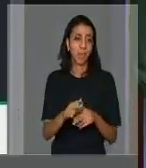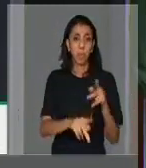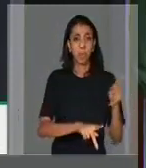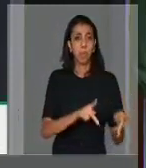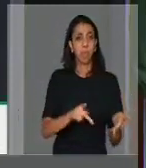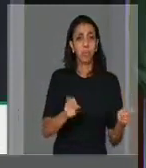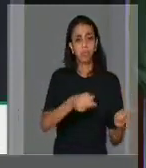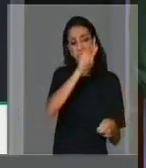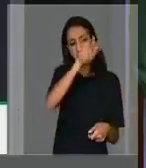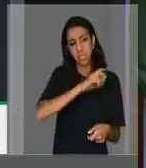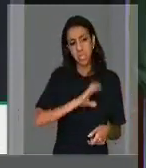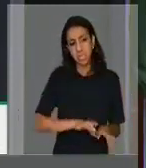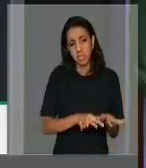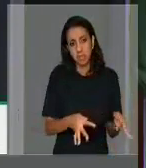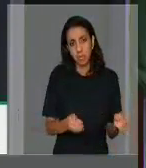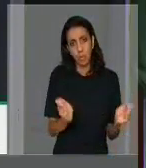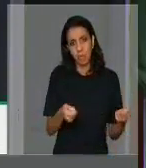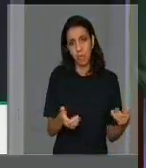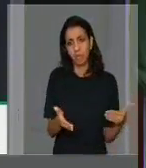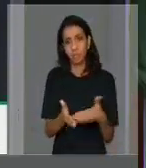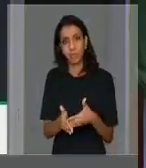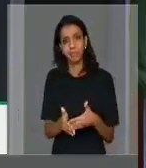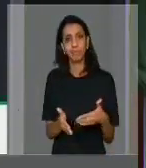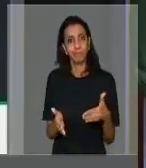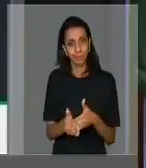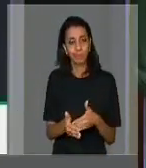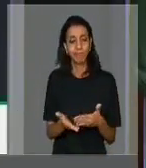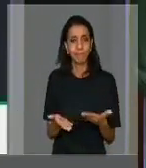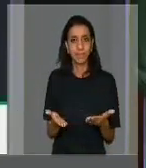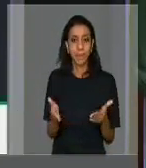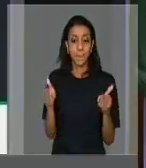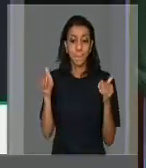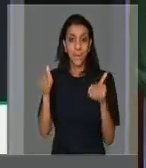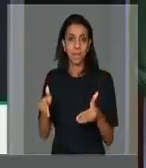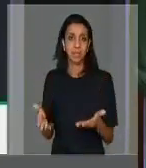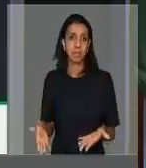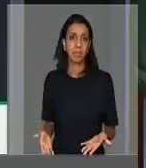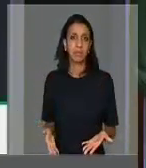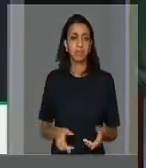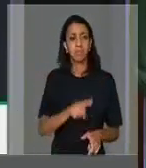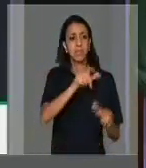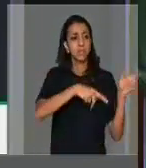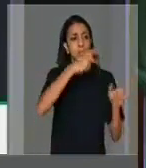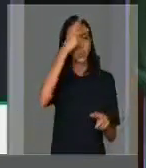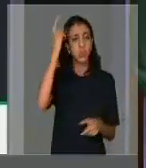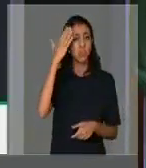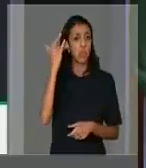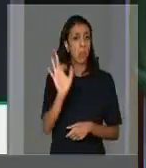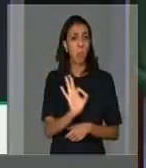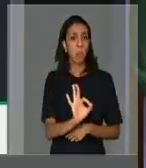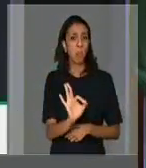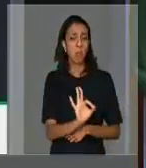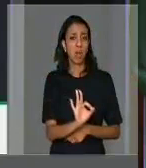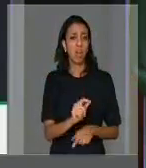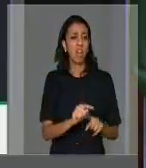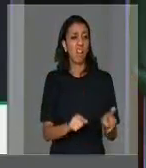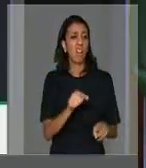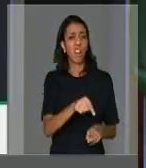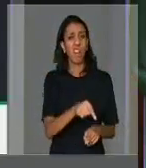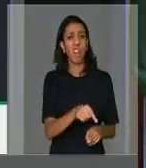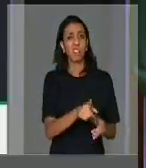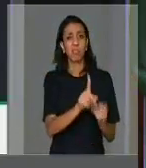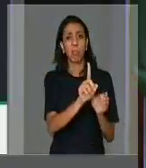ao cidadão simples, ao anônimo cada vez mais afundado na